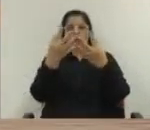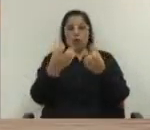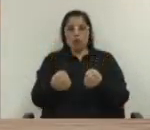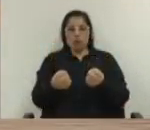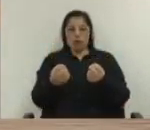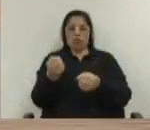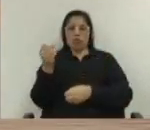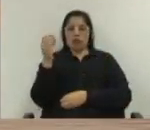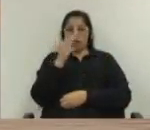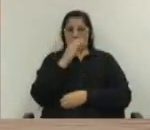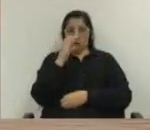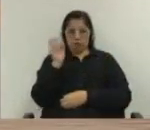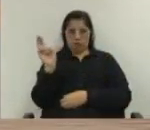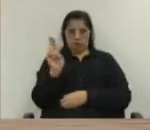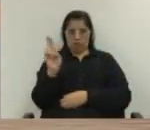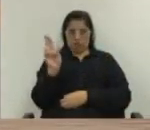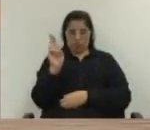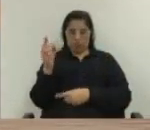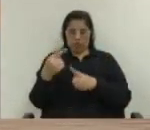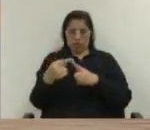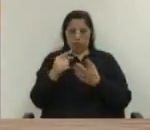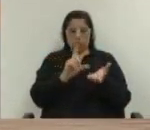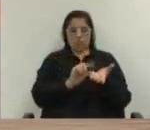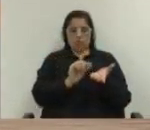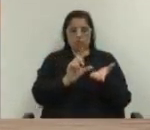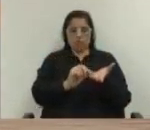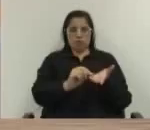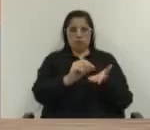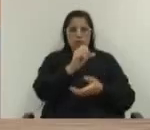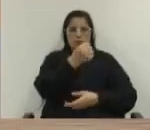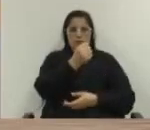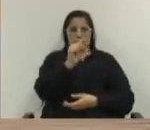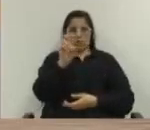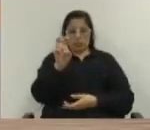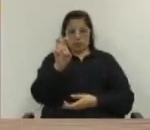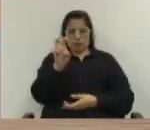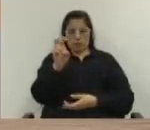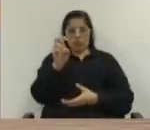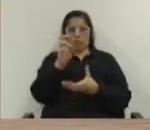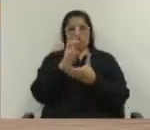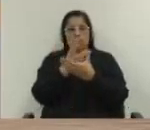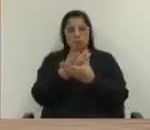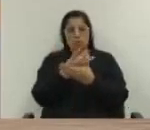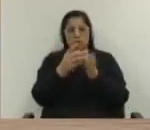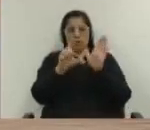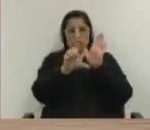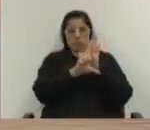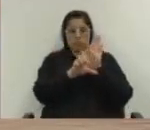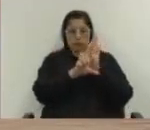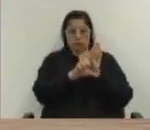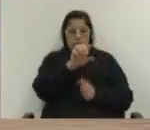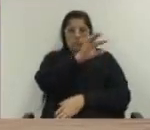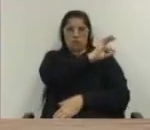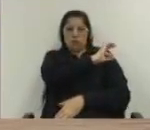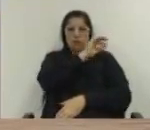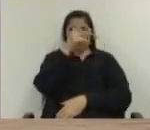urgência, de conformidade com o artigo 55 da Lei Orgânica do Município. Paulo César Junqueira Radiche, Prefeito